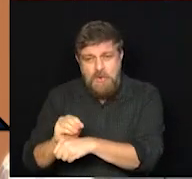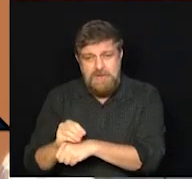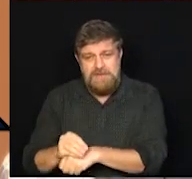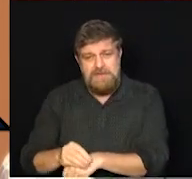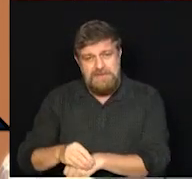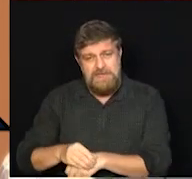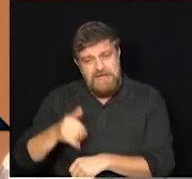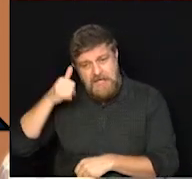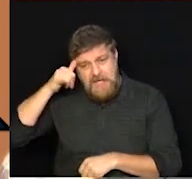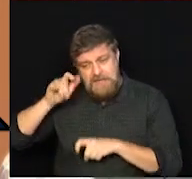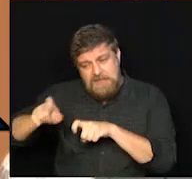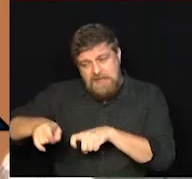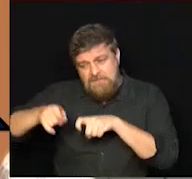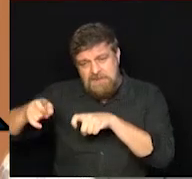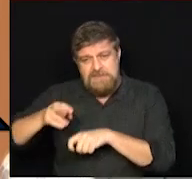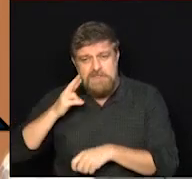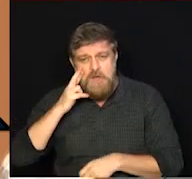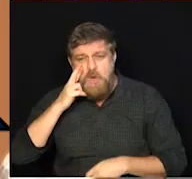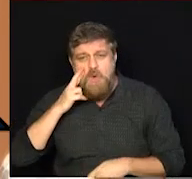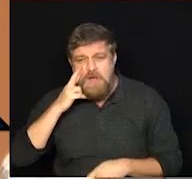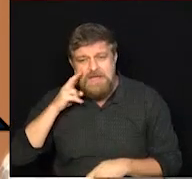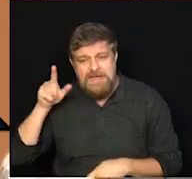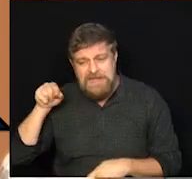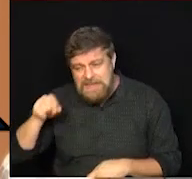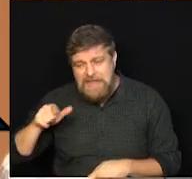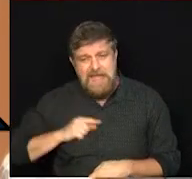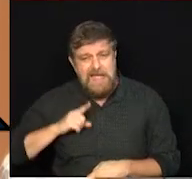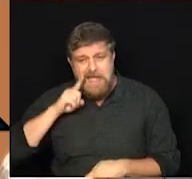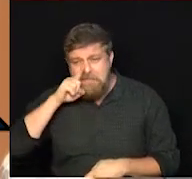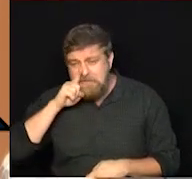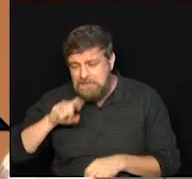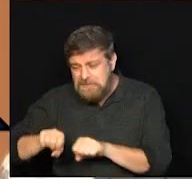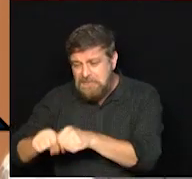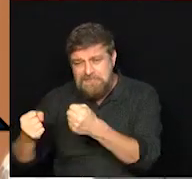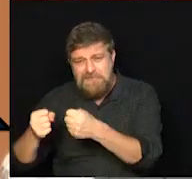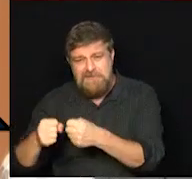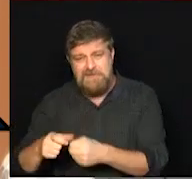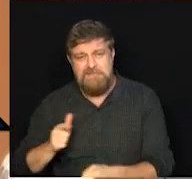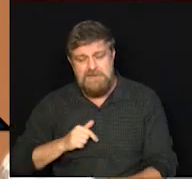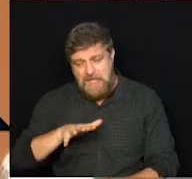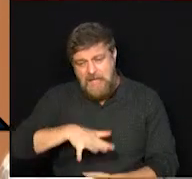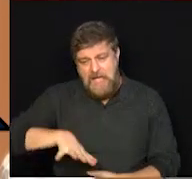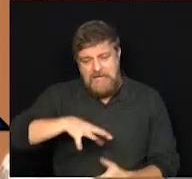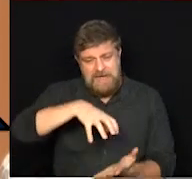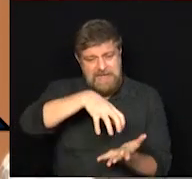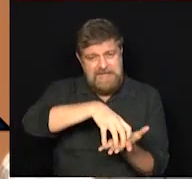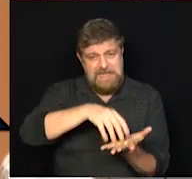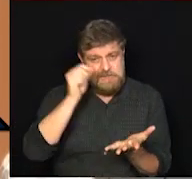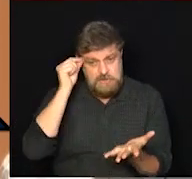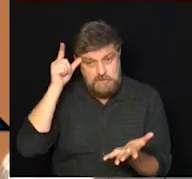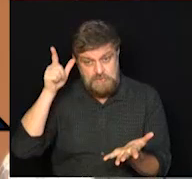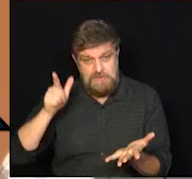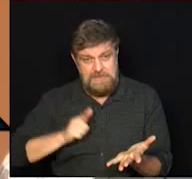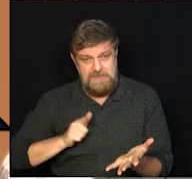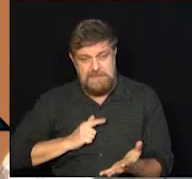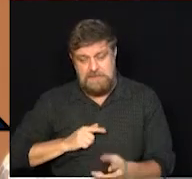vulnerabilidade do espaço não A roseira mais vários outros as asas de cultura que trazem o resgate à memória do povo preto